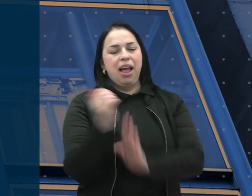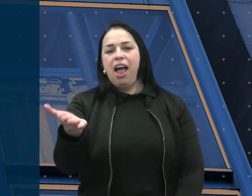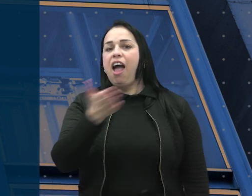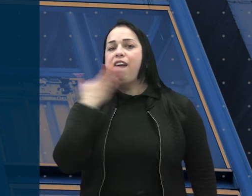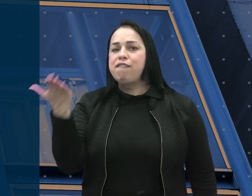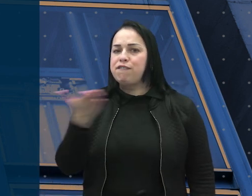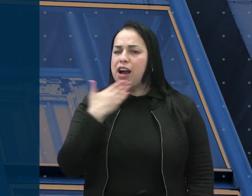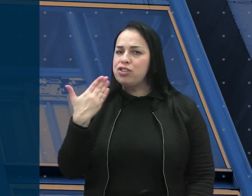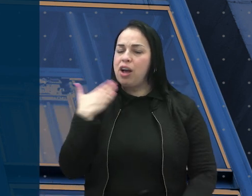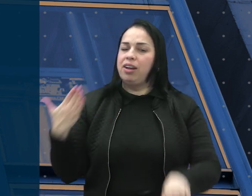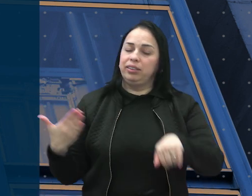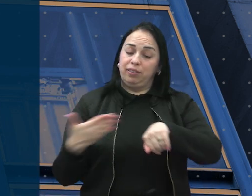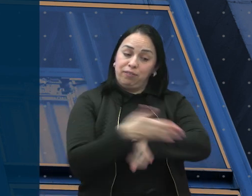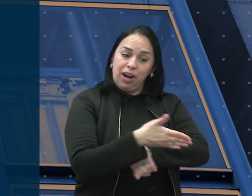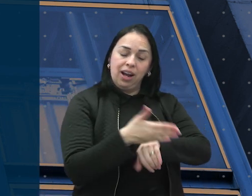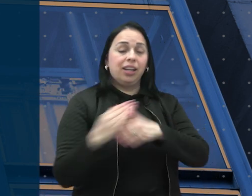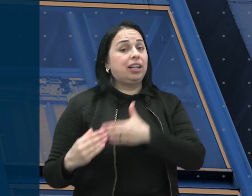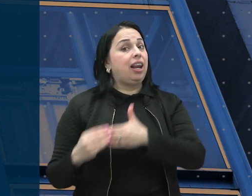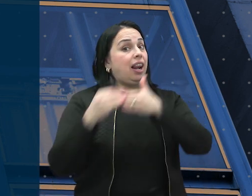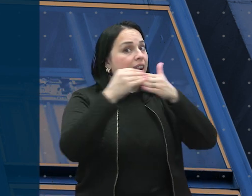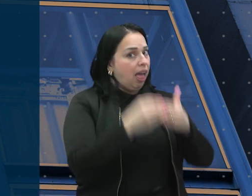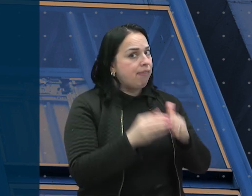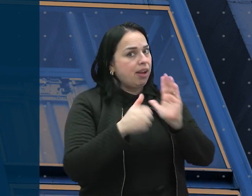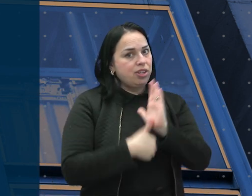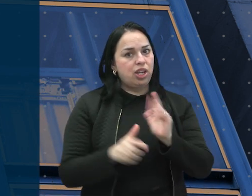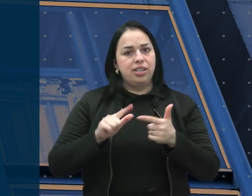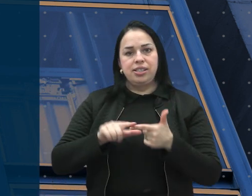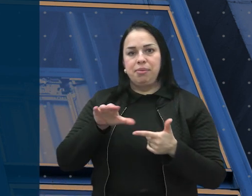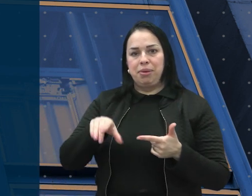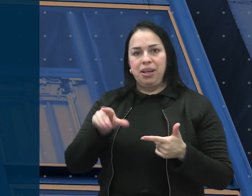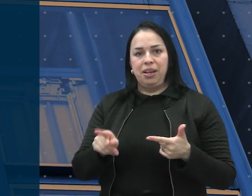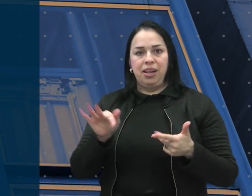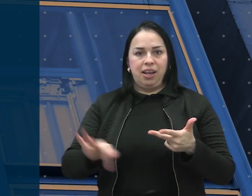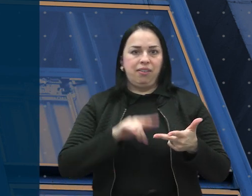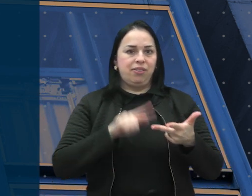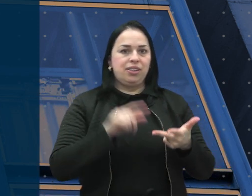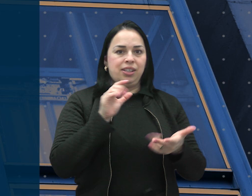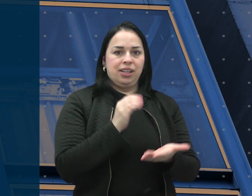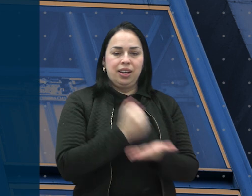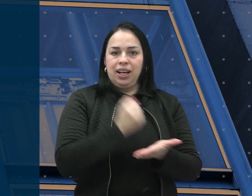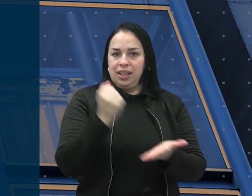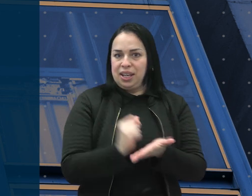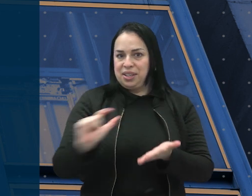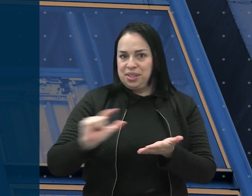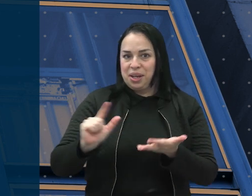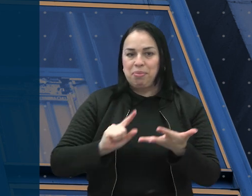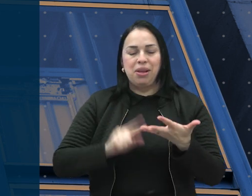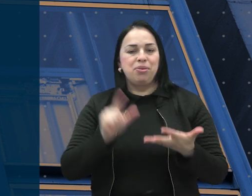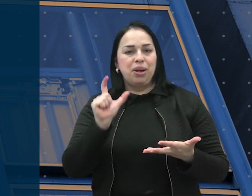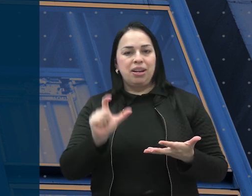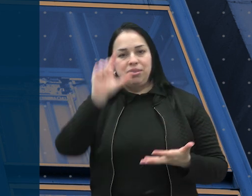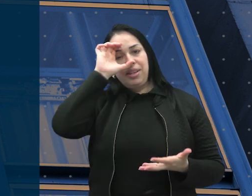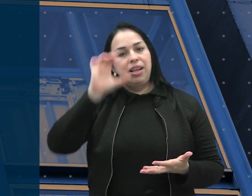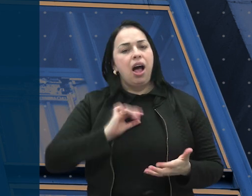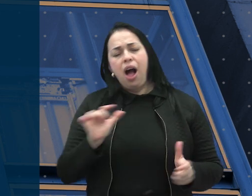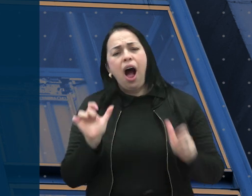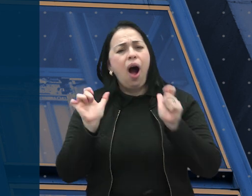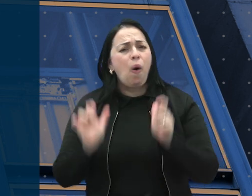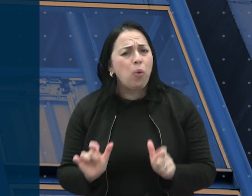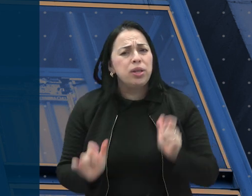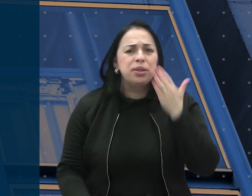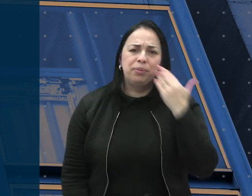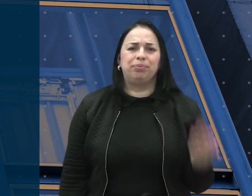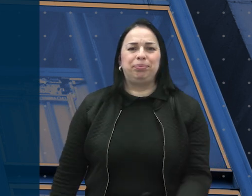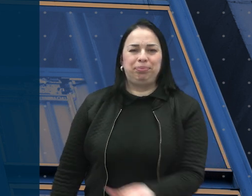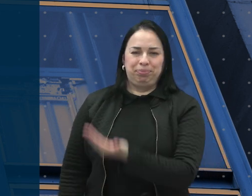candidatar, é fácil. É só comparecer ao PAT levando RG, CPF, carteira de trabalho e o cartão cidadão. O PAT fica na Praça